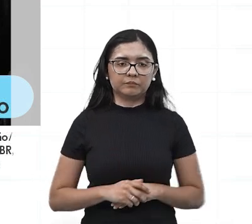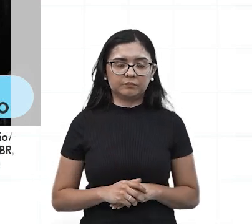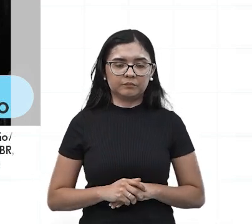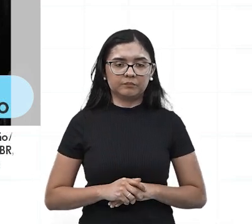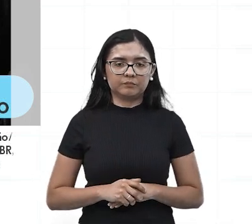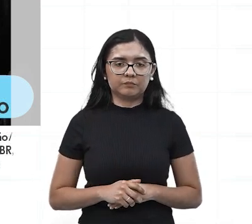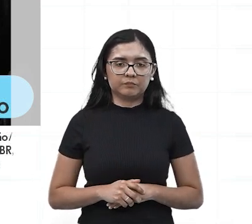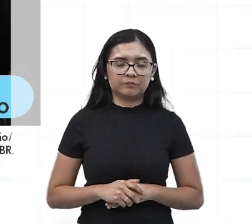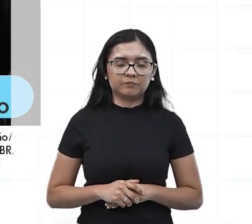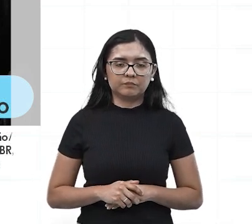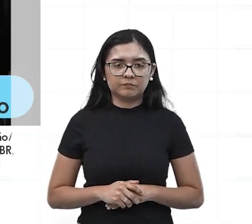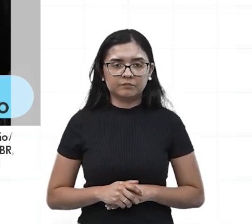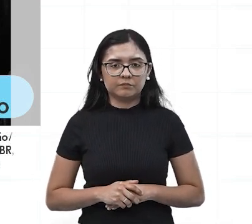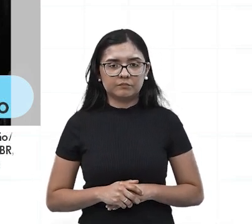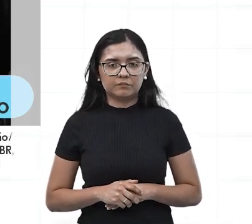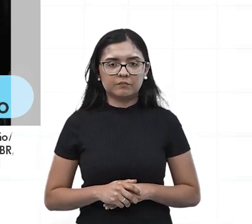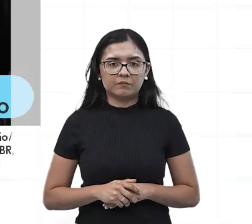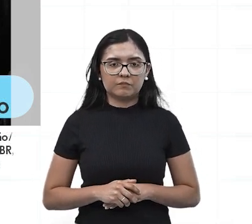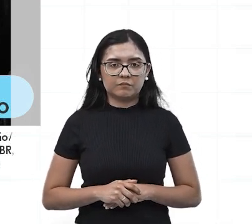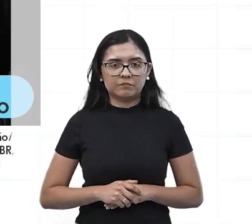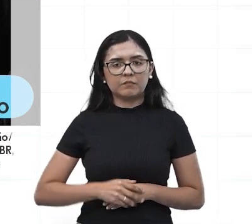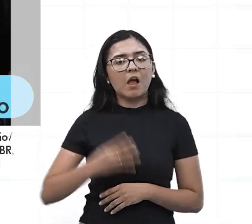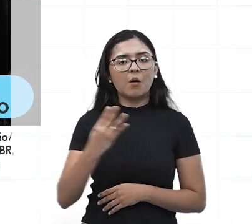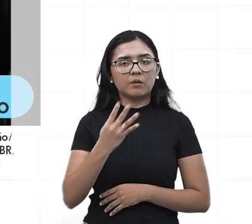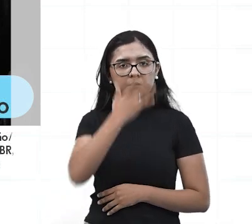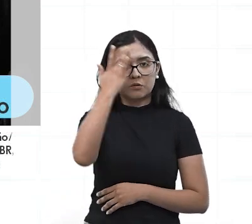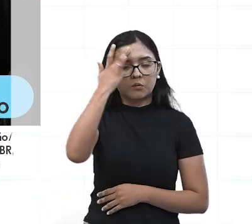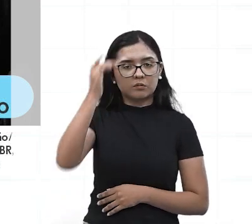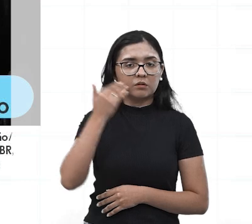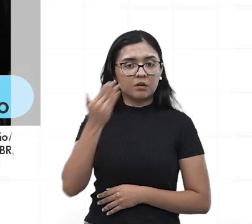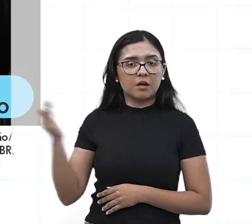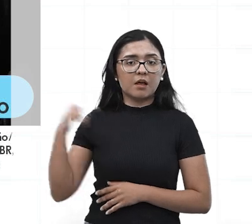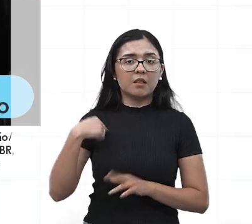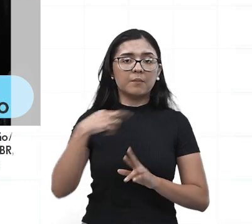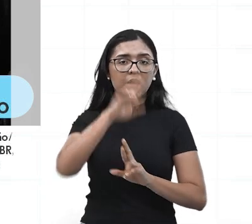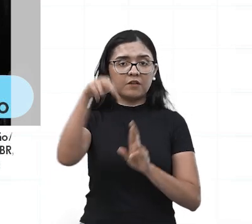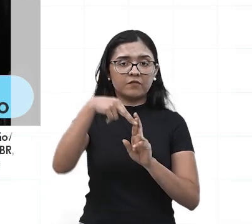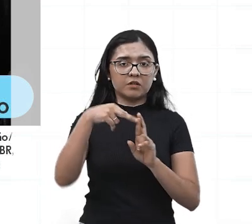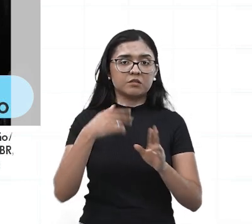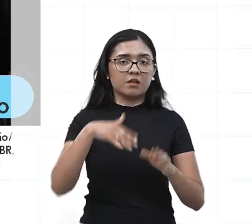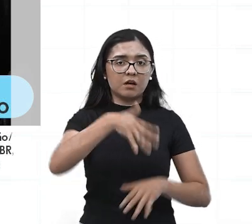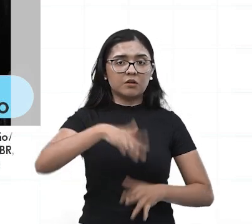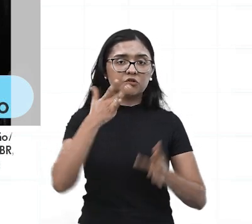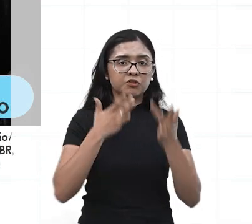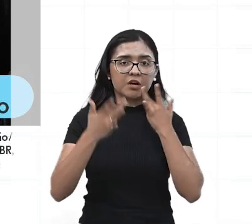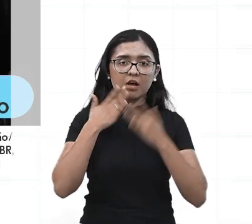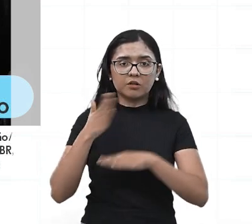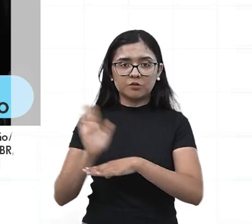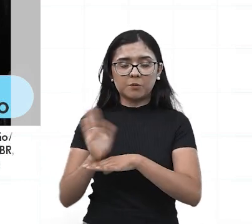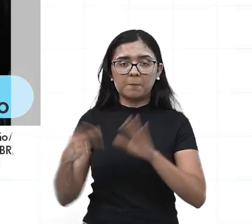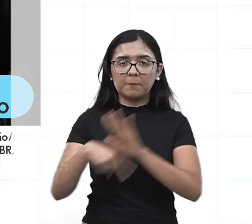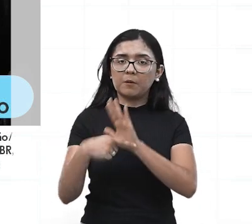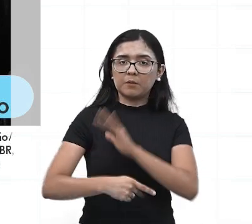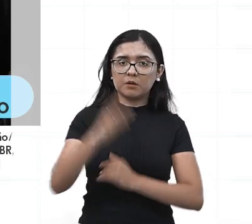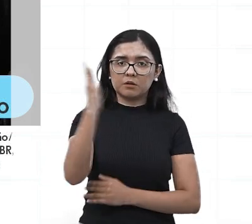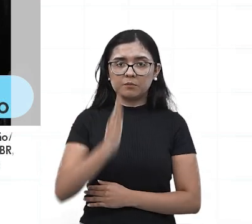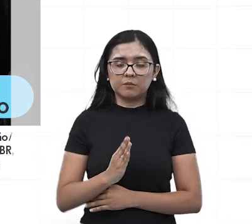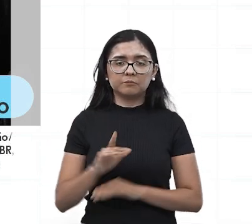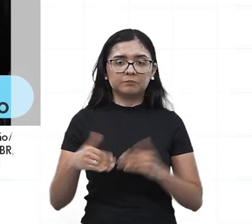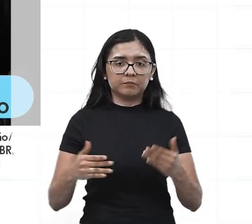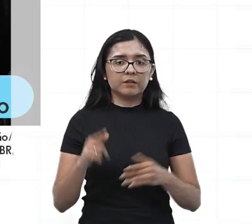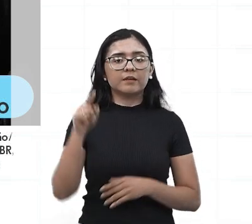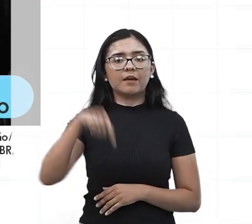Tônia Carreiro e a quarta, que é uma referência no teatro, no cinema brasileiro, que é